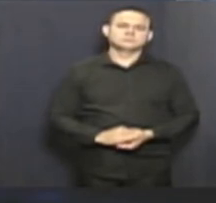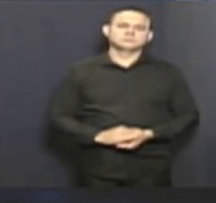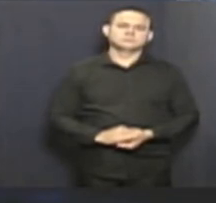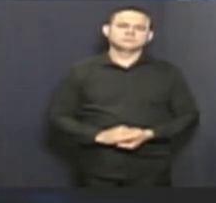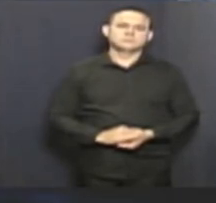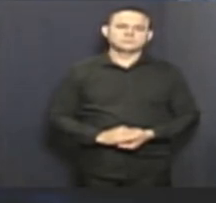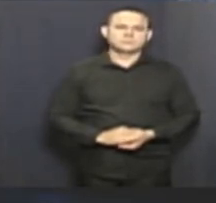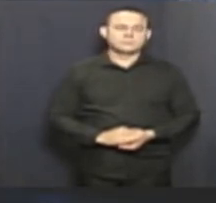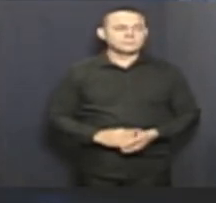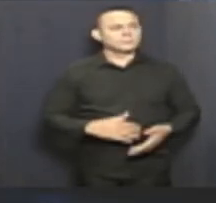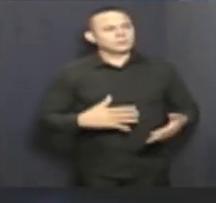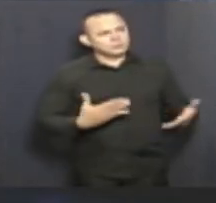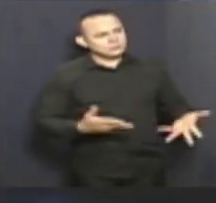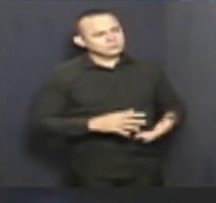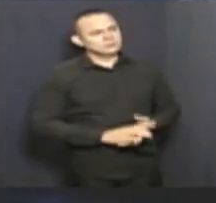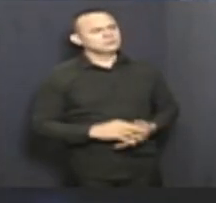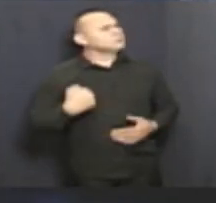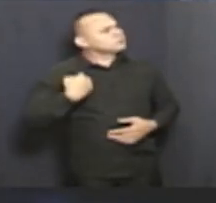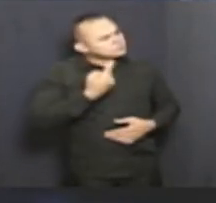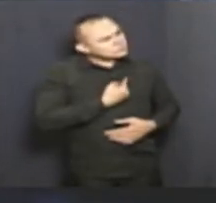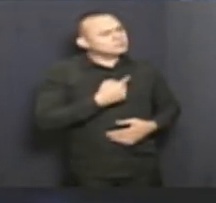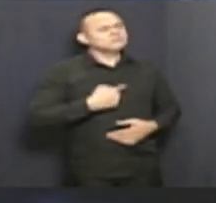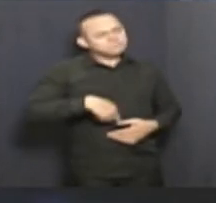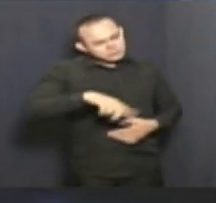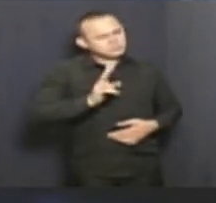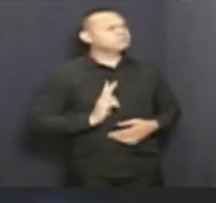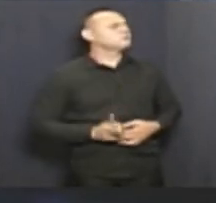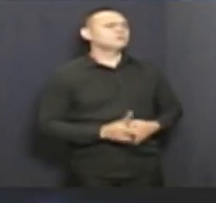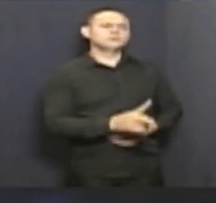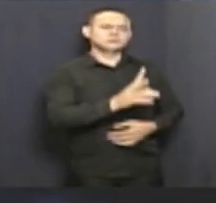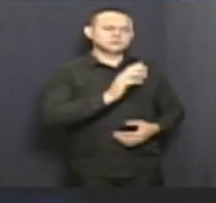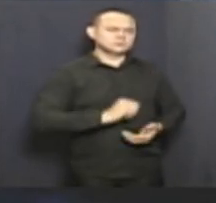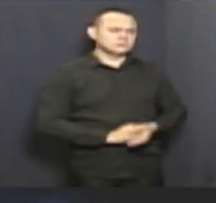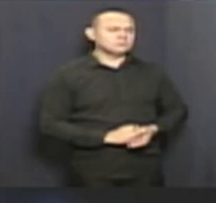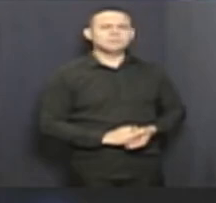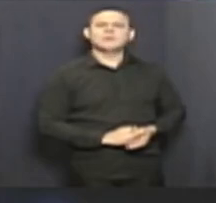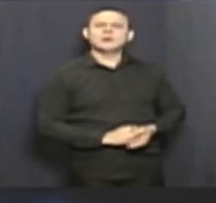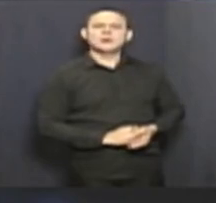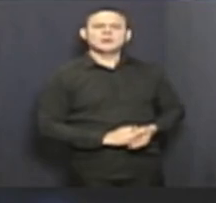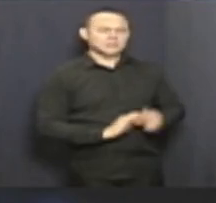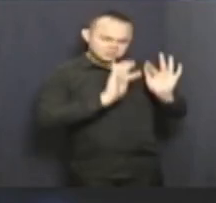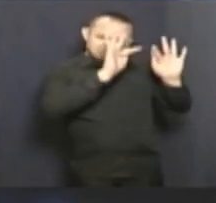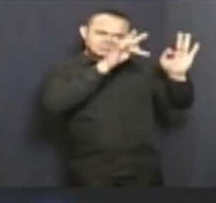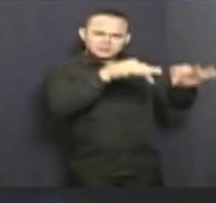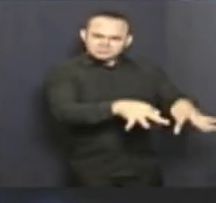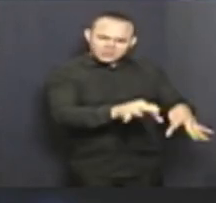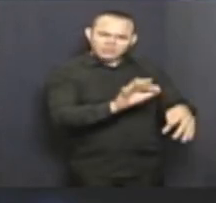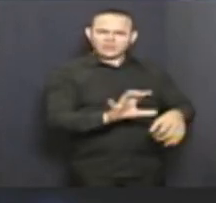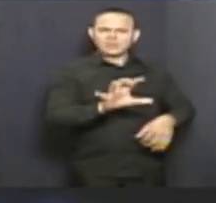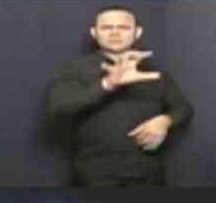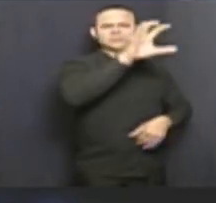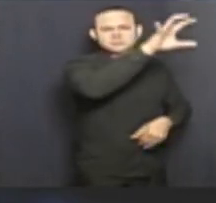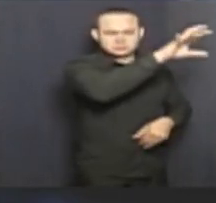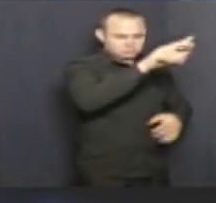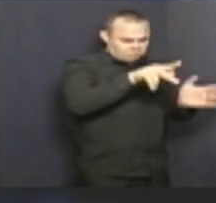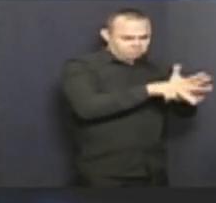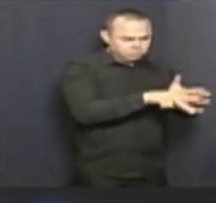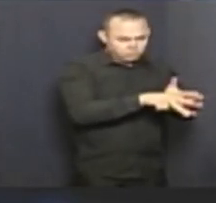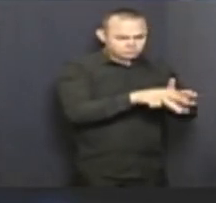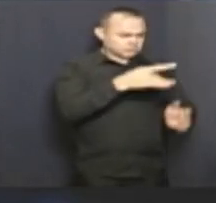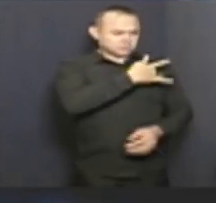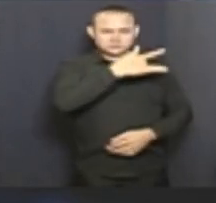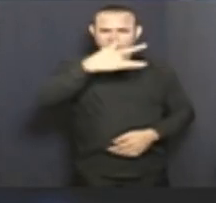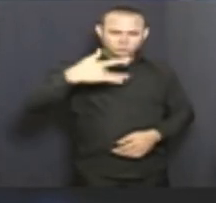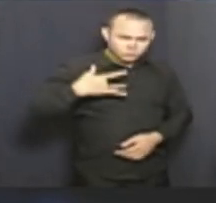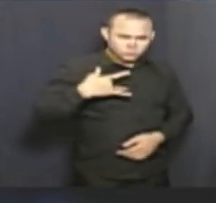olhe humberto nós vamos continuar e terminar de consolidar a regionalização da saúde coxim